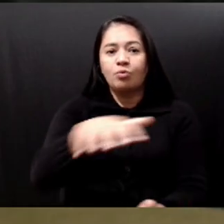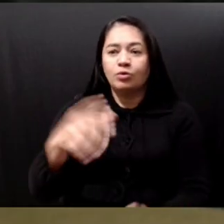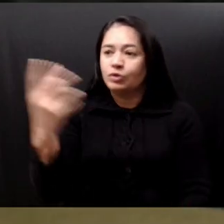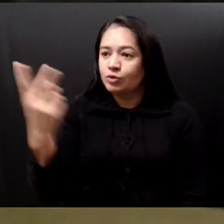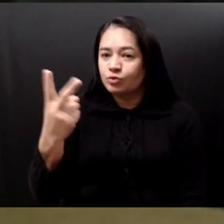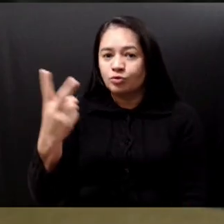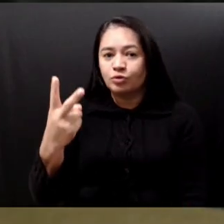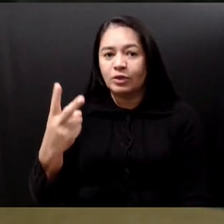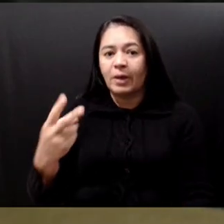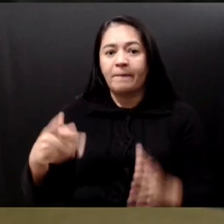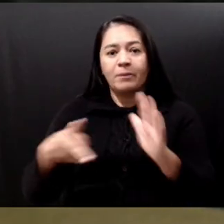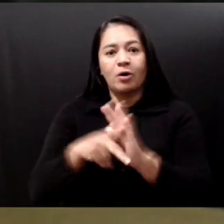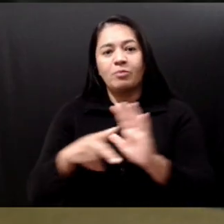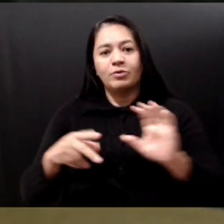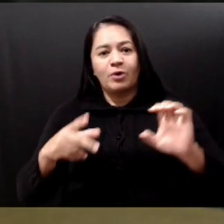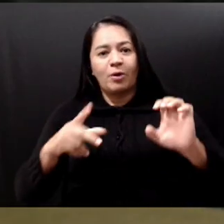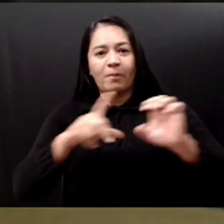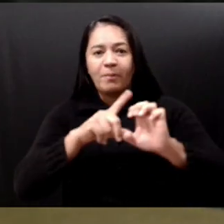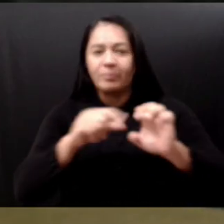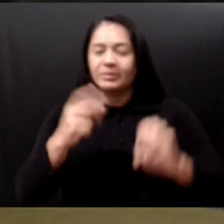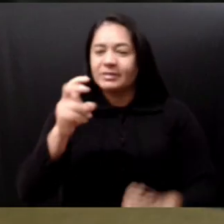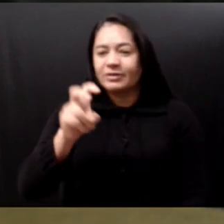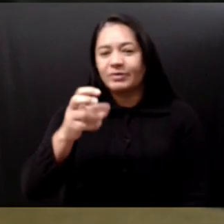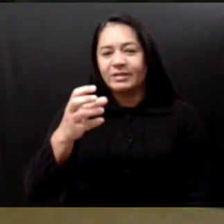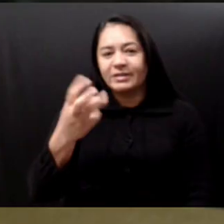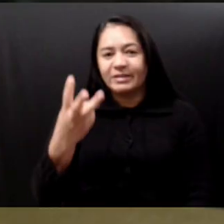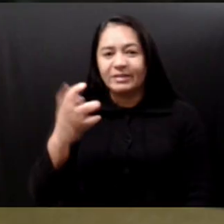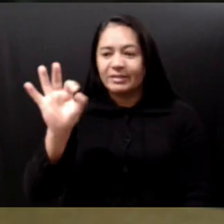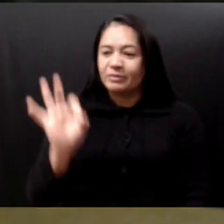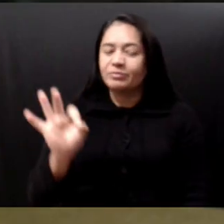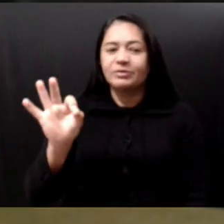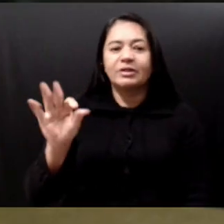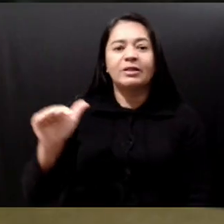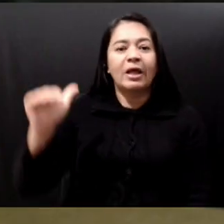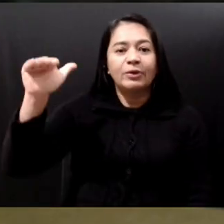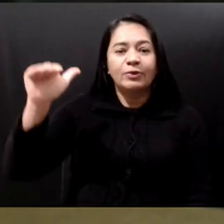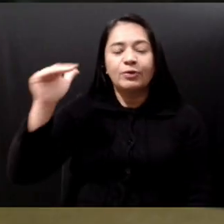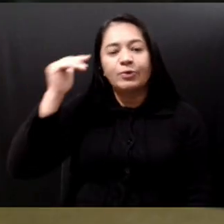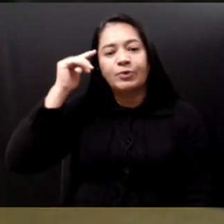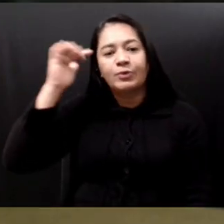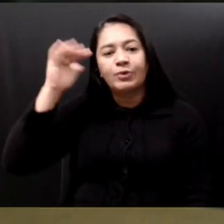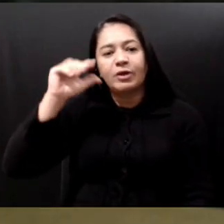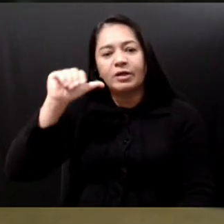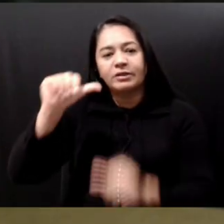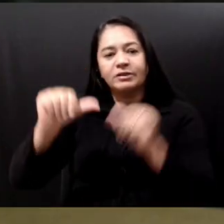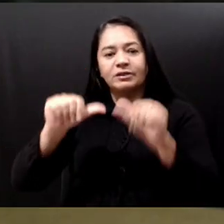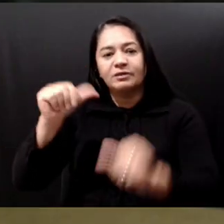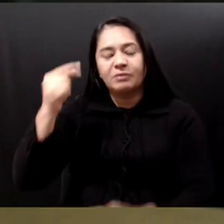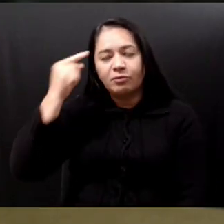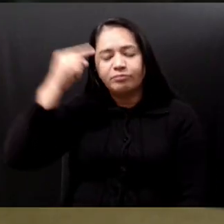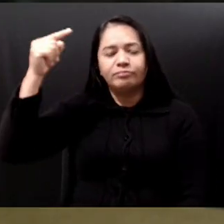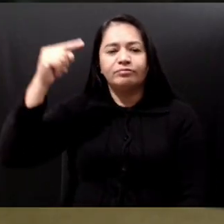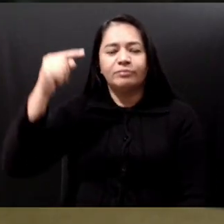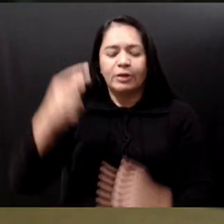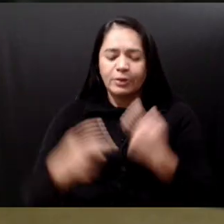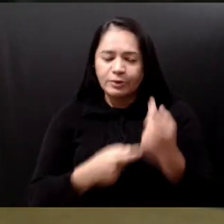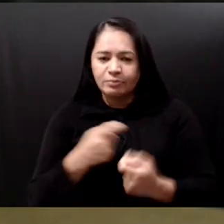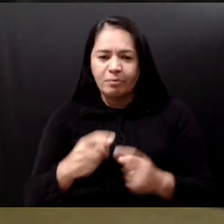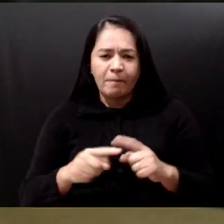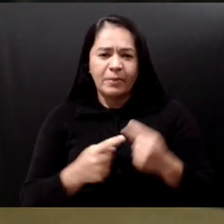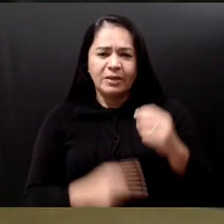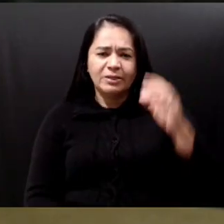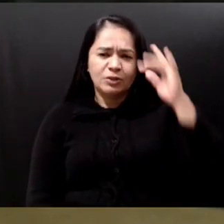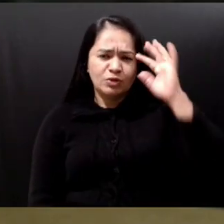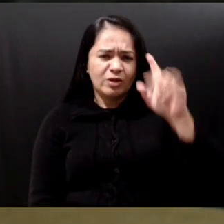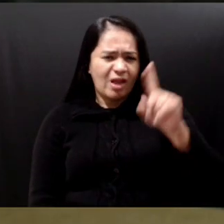com 53% dos adultos sonhando em transformar uma ideia em negócio. Mas será que esse sonho é para todo mundo? E quais